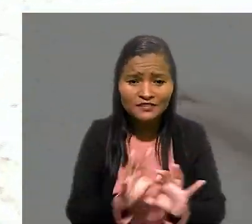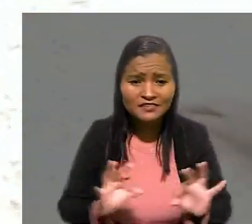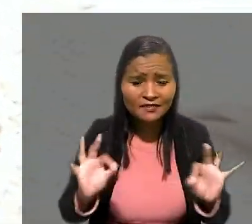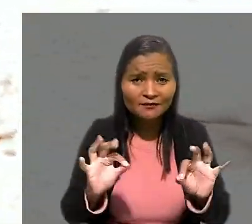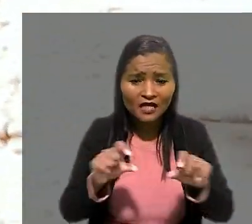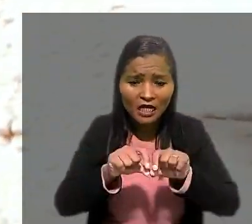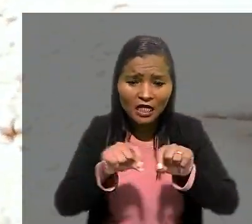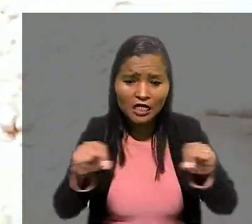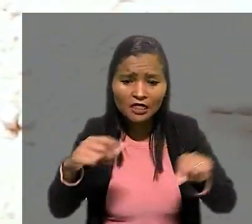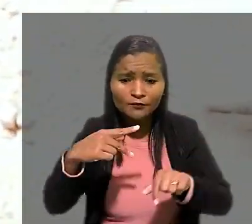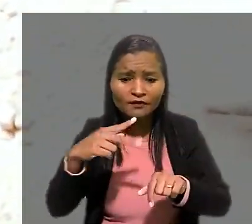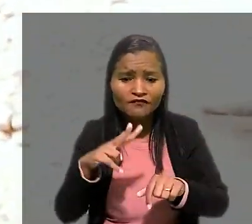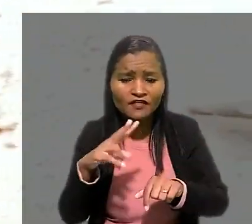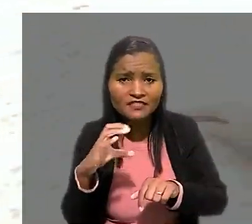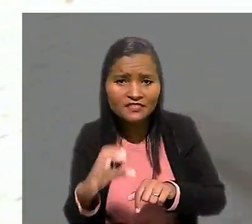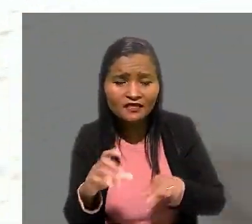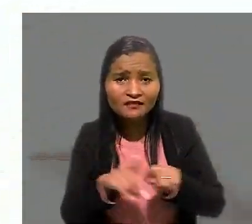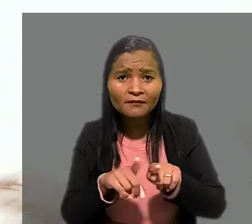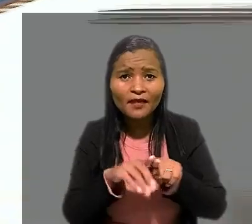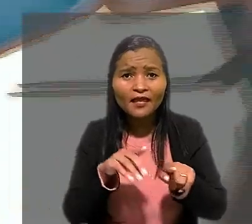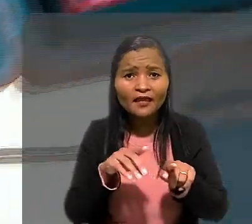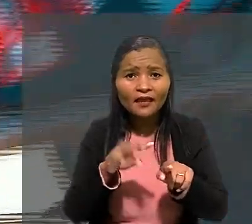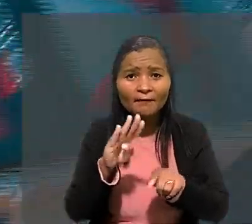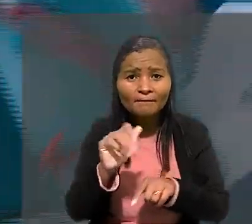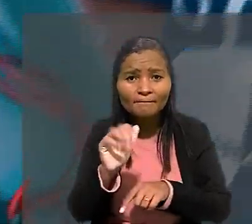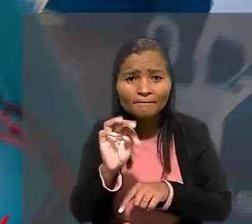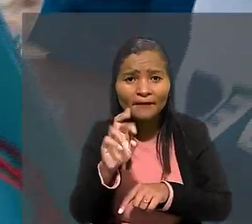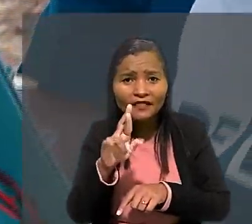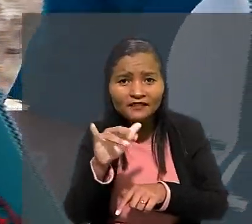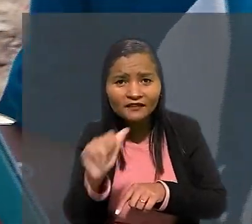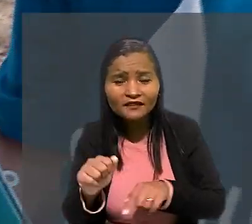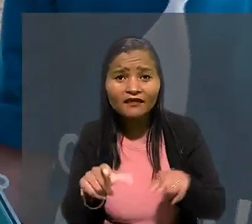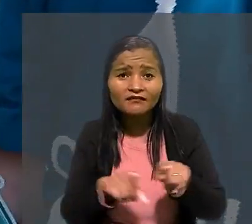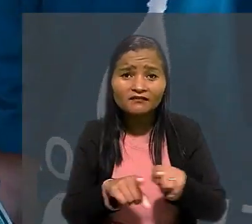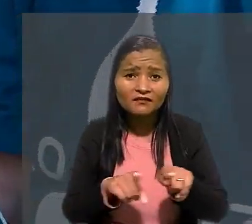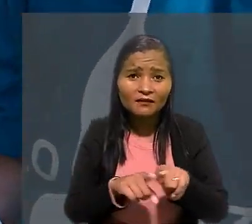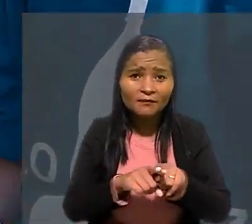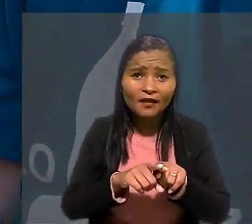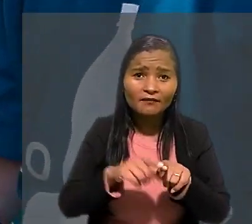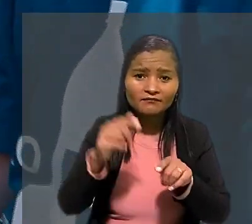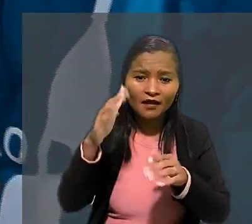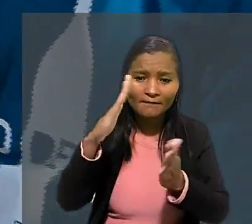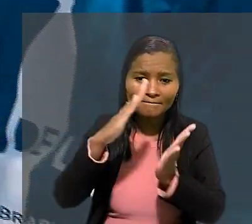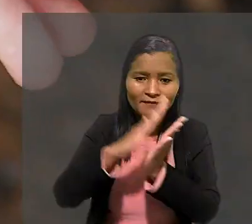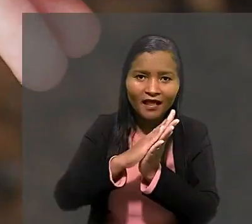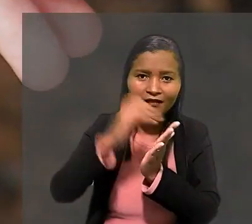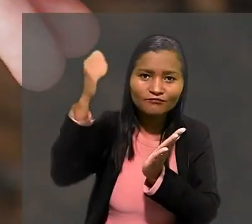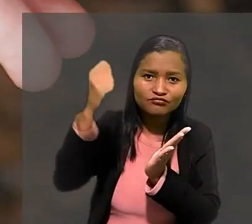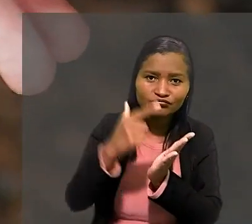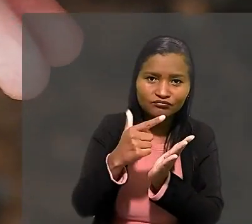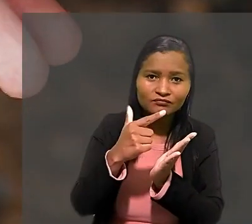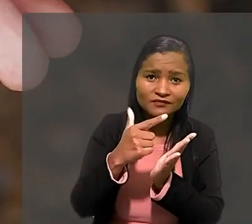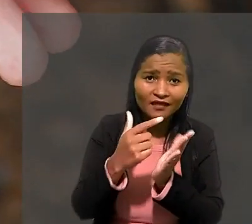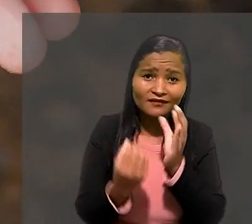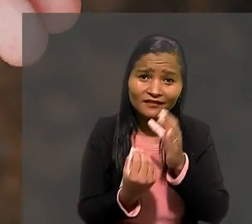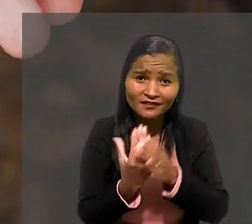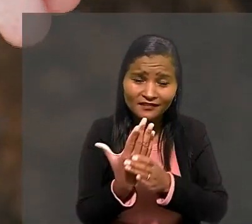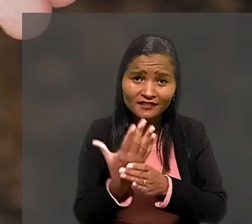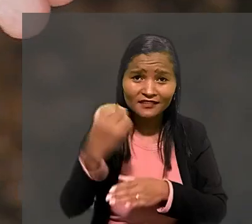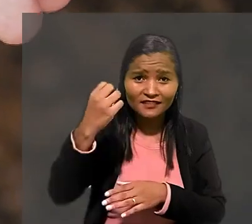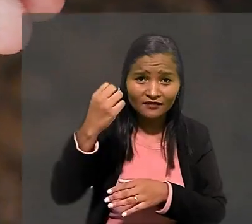de PVC, bateria e uma placa solar que coleta a energia do sol e gera luz por meio de fitas de